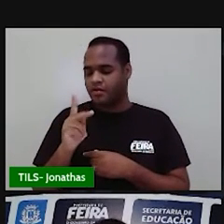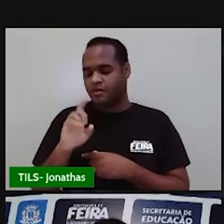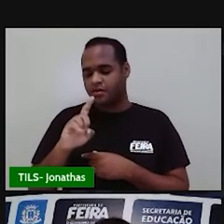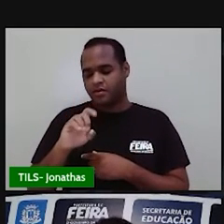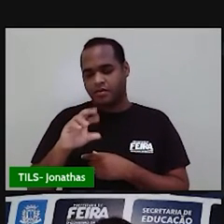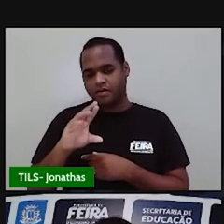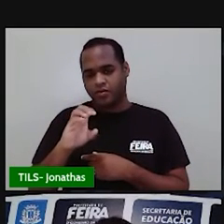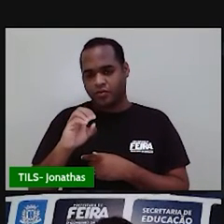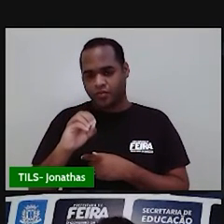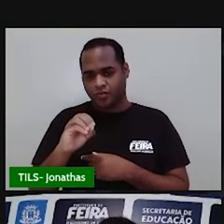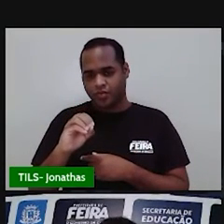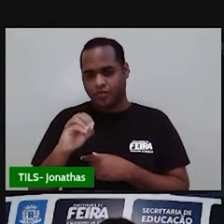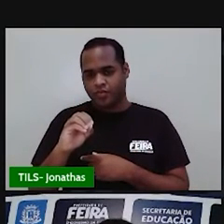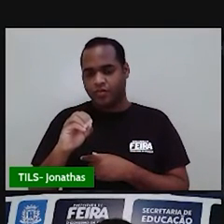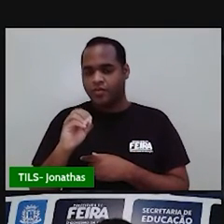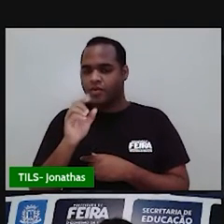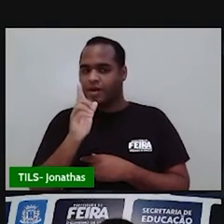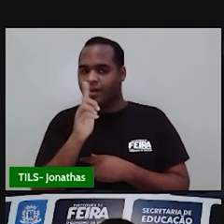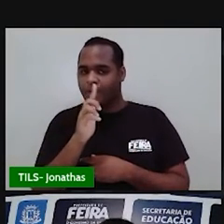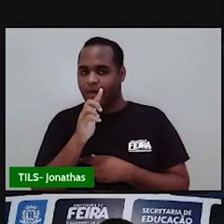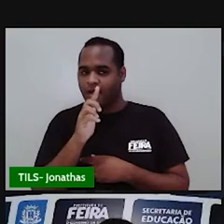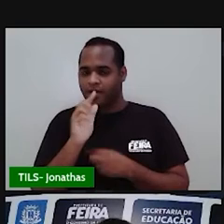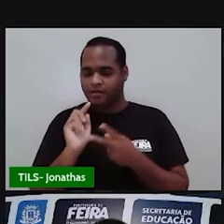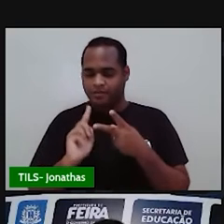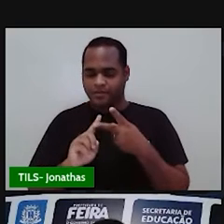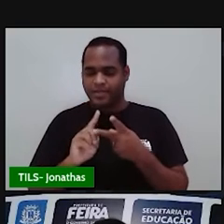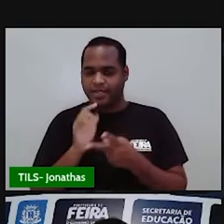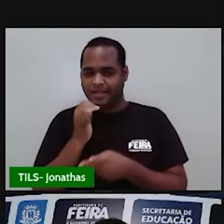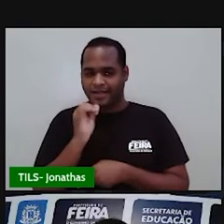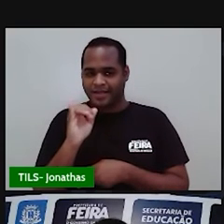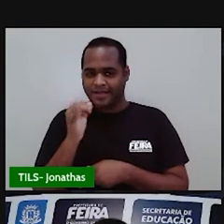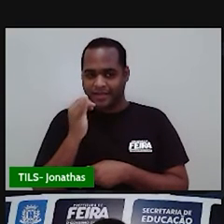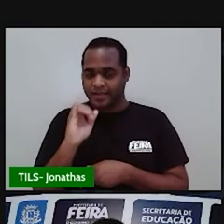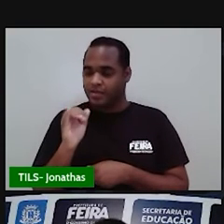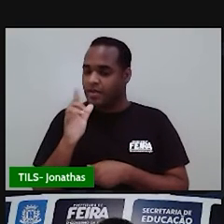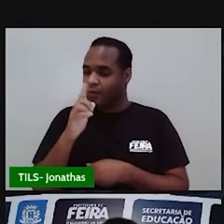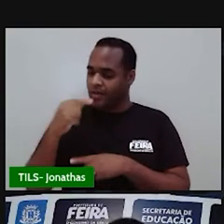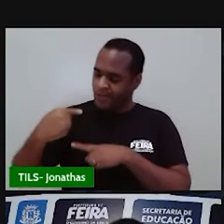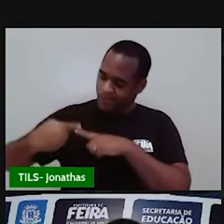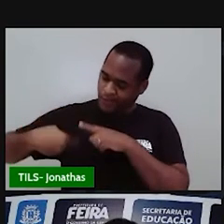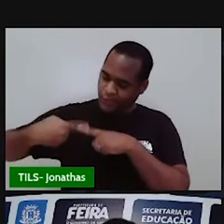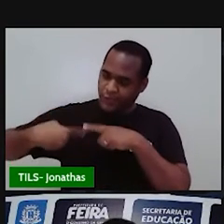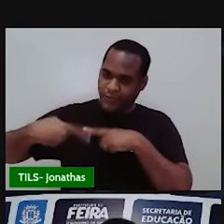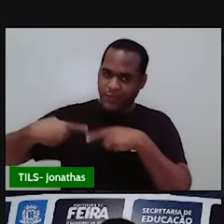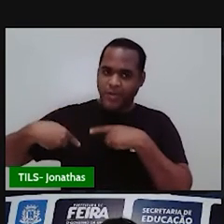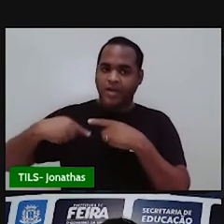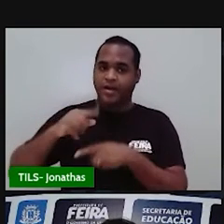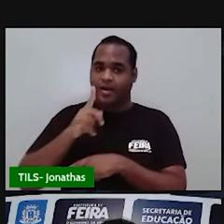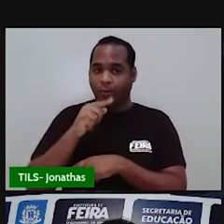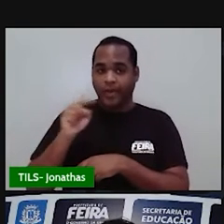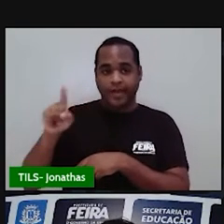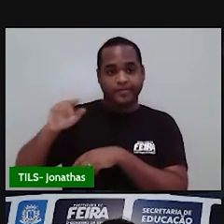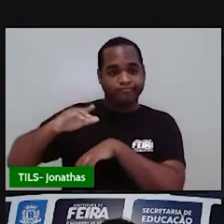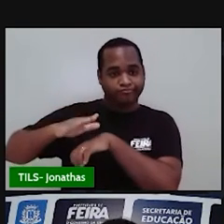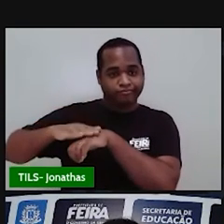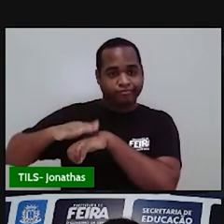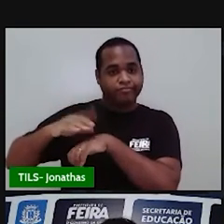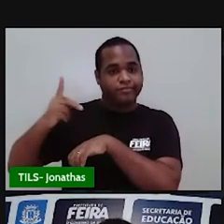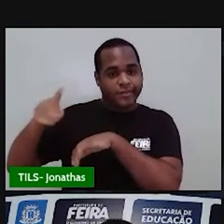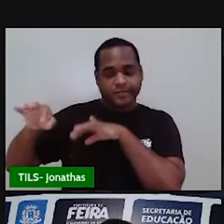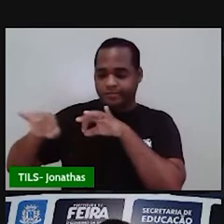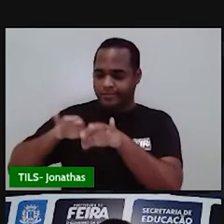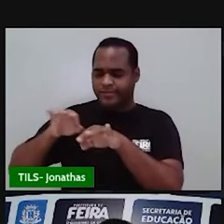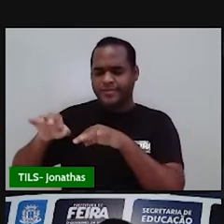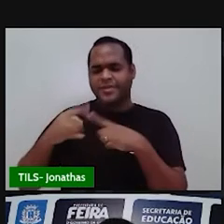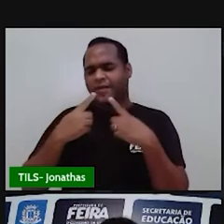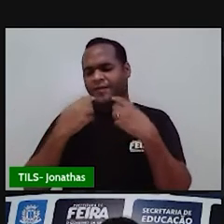uma junção de hidro mais elétricas, né? Hidro significa água. O que é que eu estou querendo